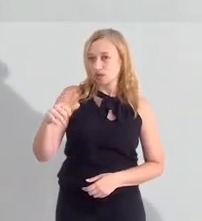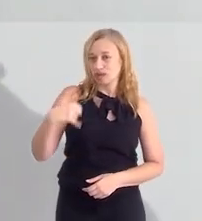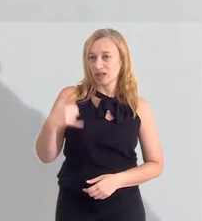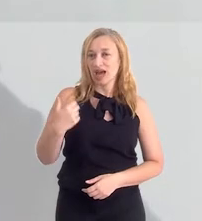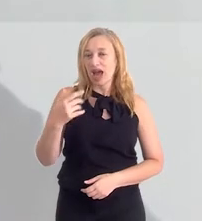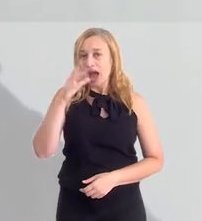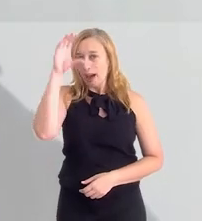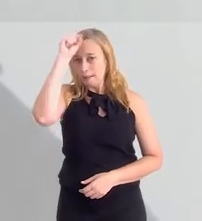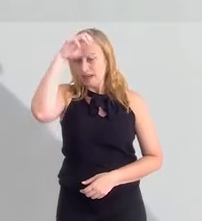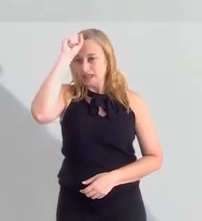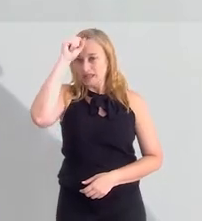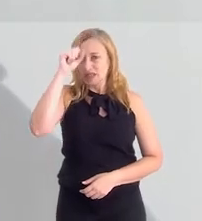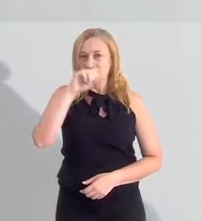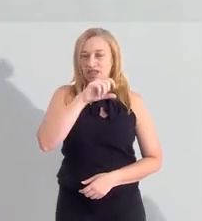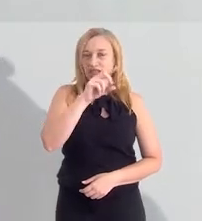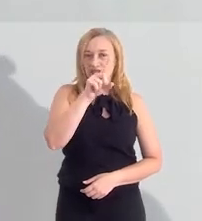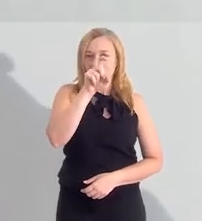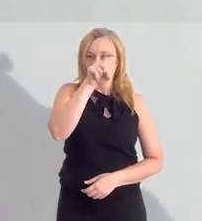7, 8 anos aprendi a jogar xadrez.